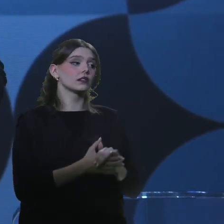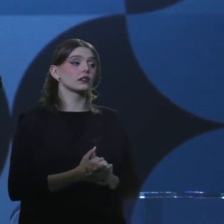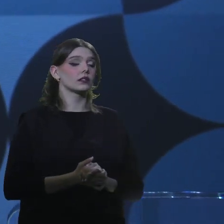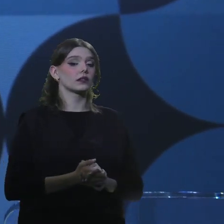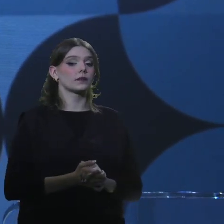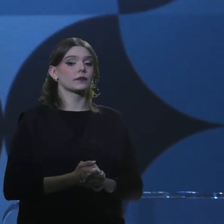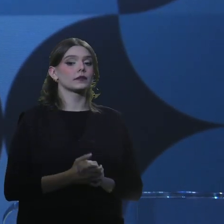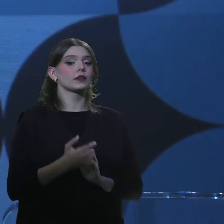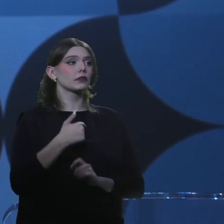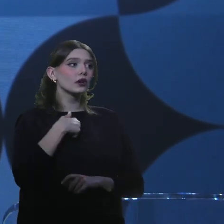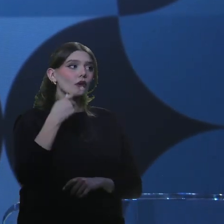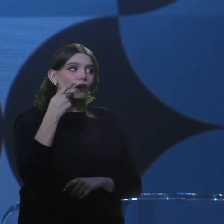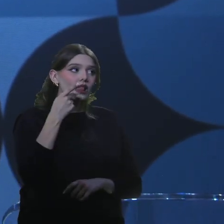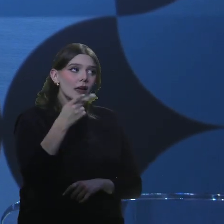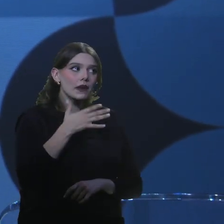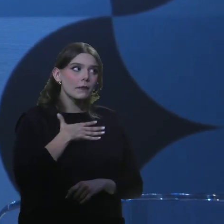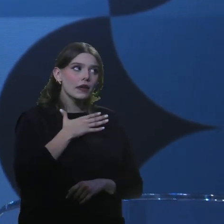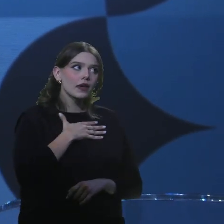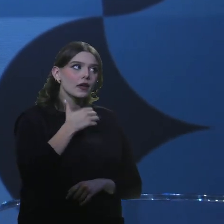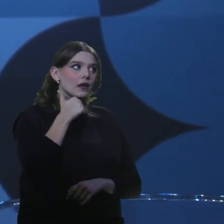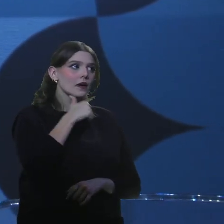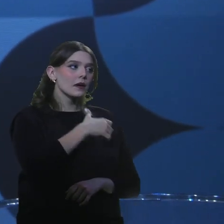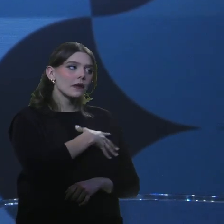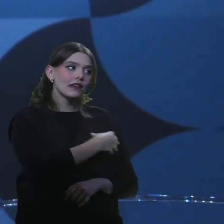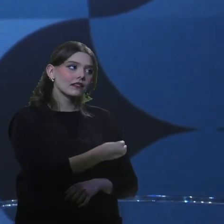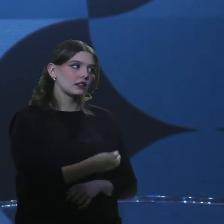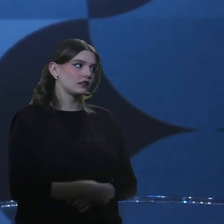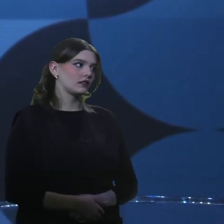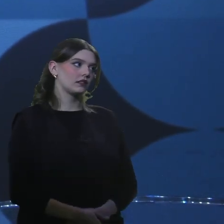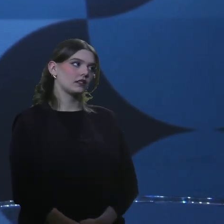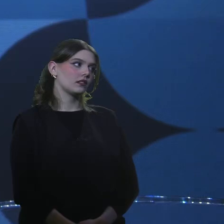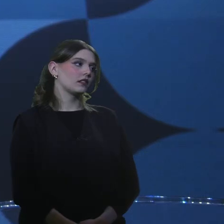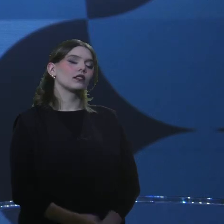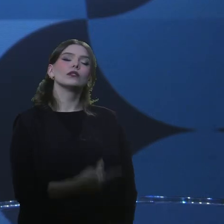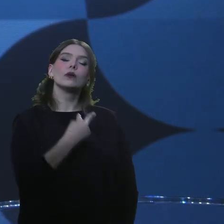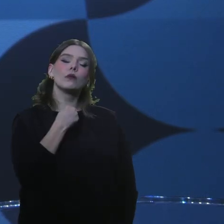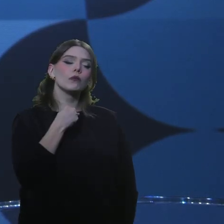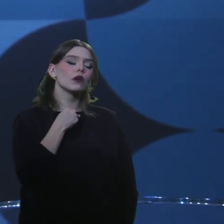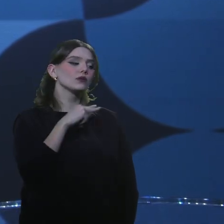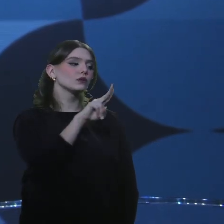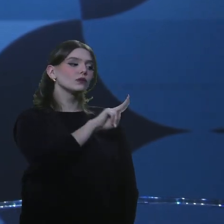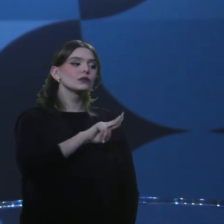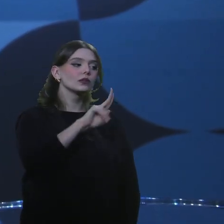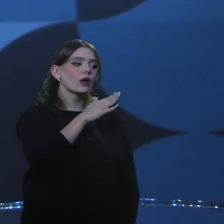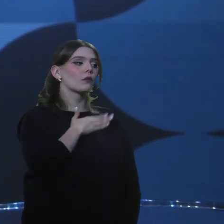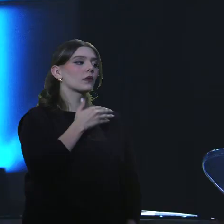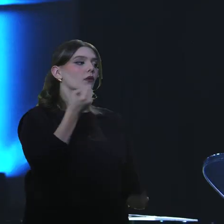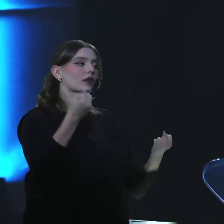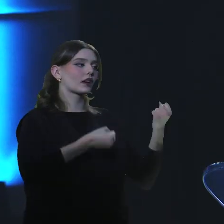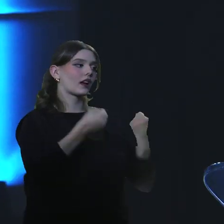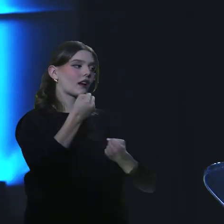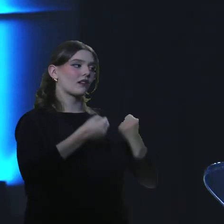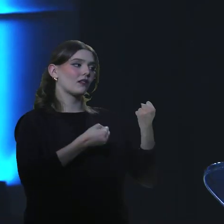Sabe o que eu falei para ela? Eu não vou gastar o pneu do meu carro para esse tipo de